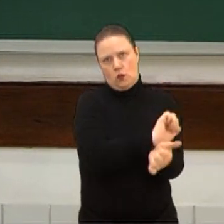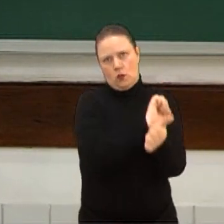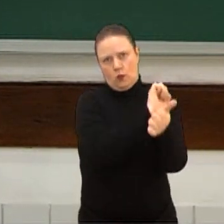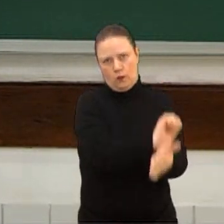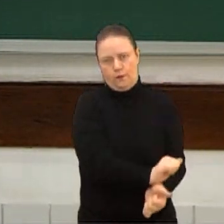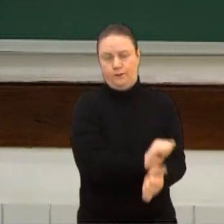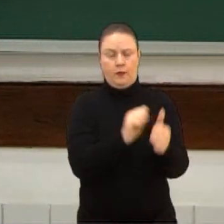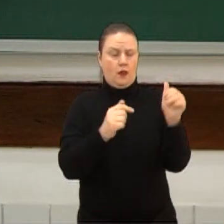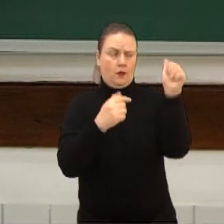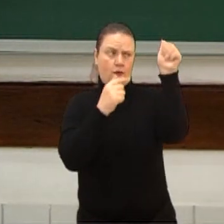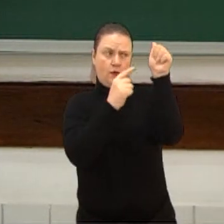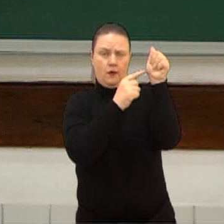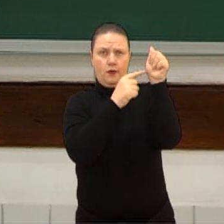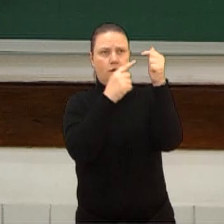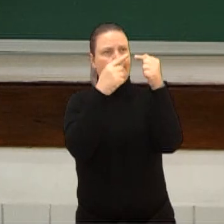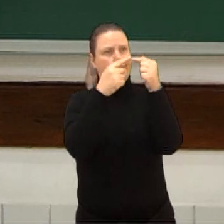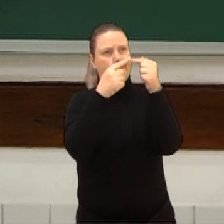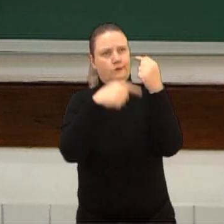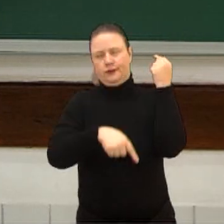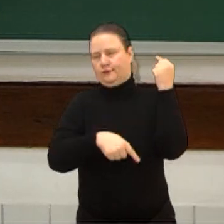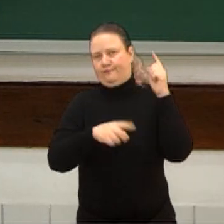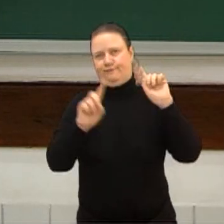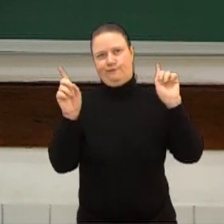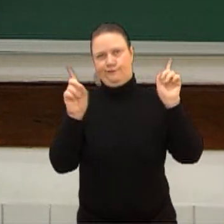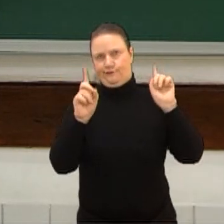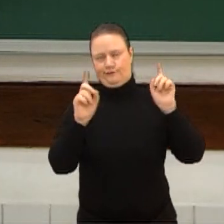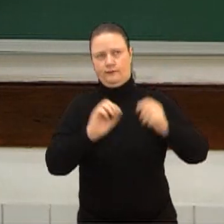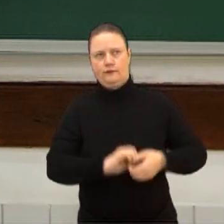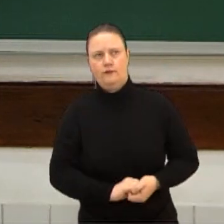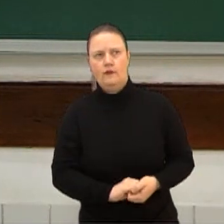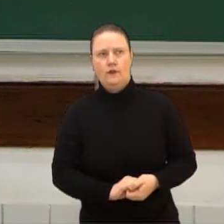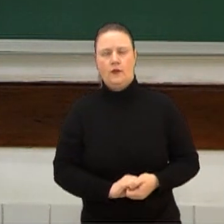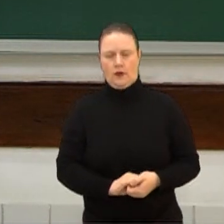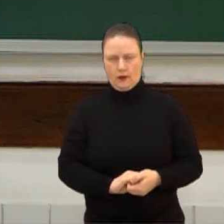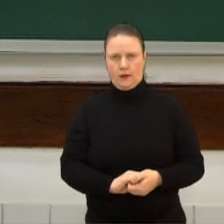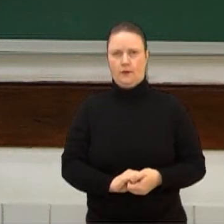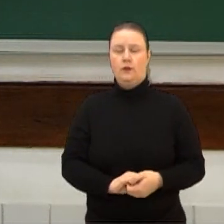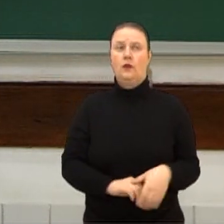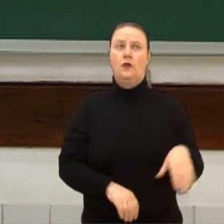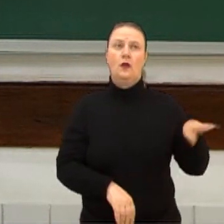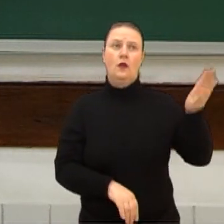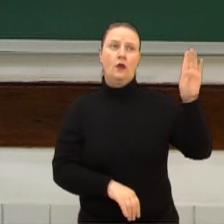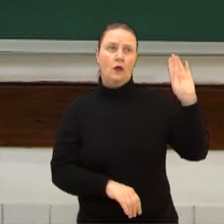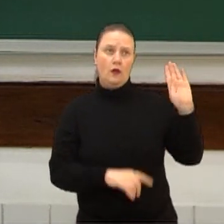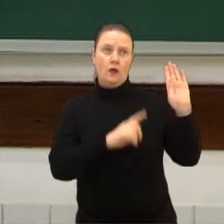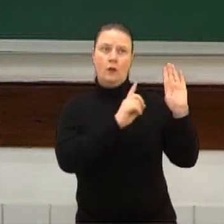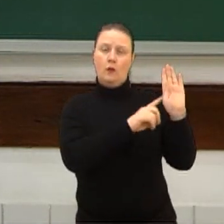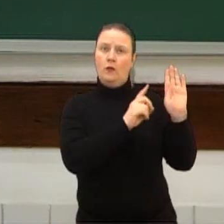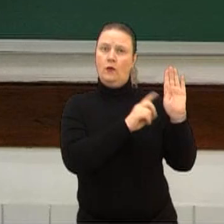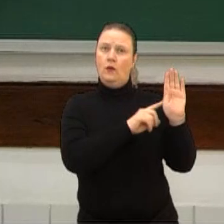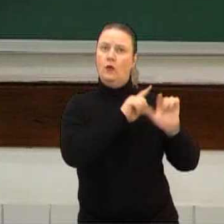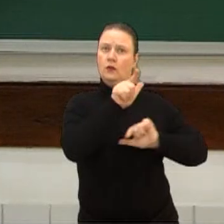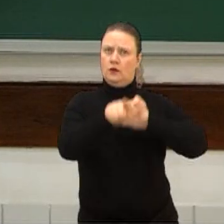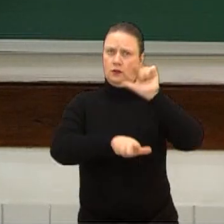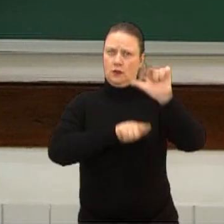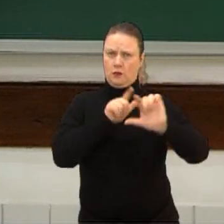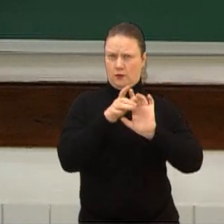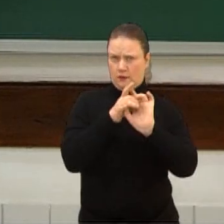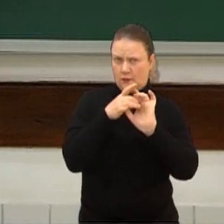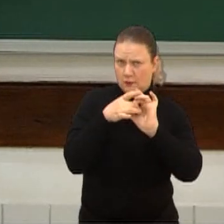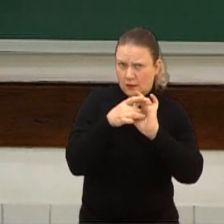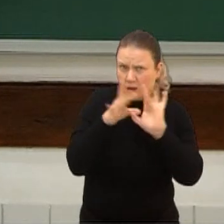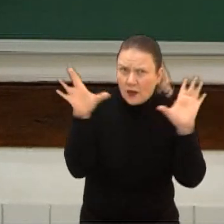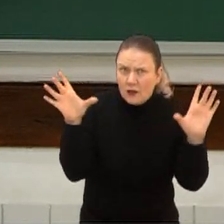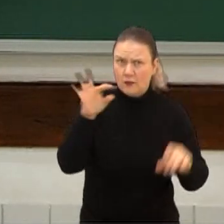dificilmente nós temos numa colonização de exploração a pequena propriedade executada. Na letra B, nós temos um trabalho livre